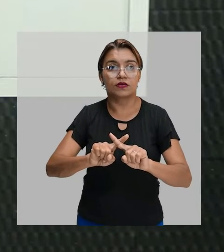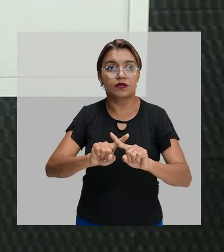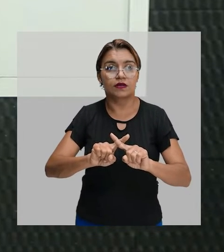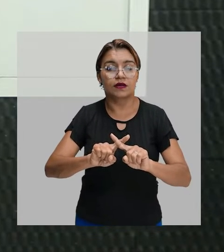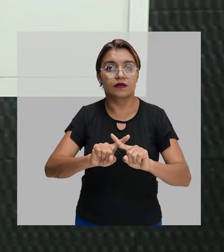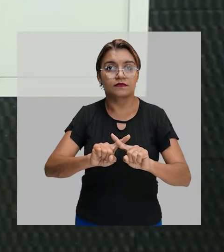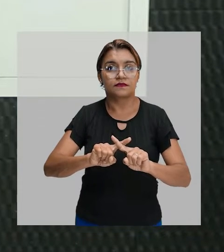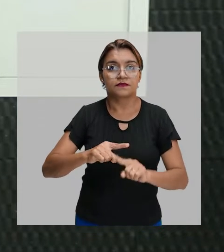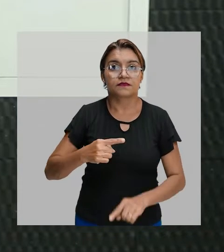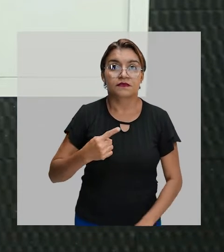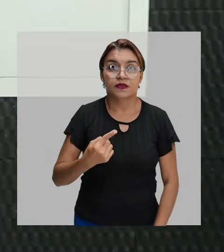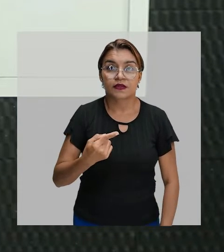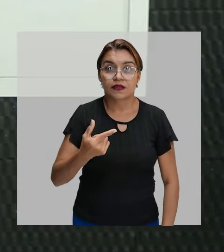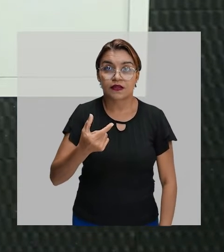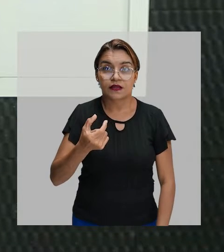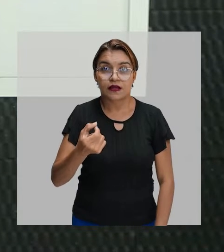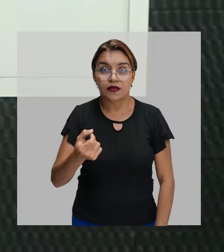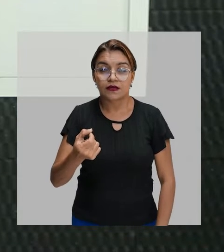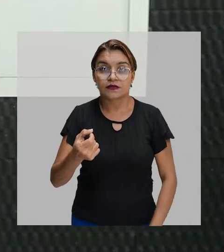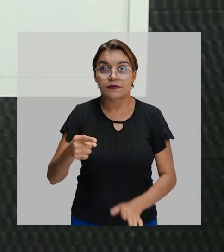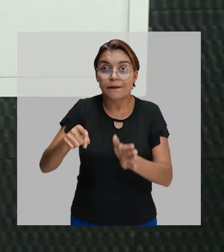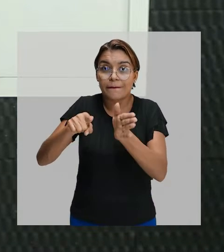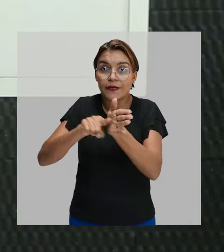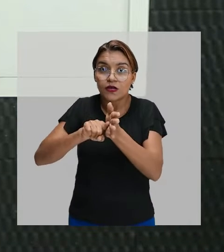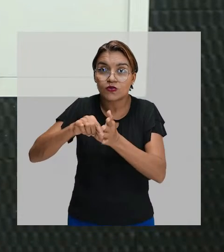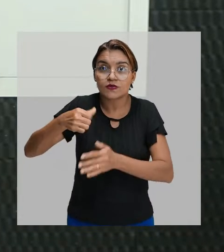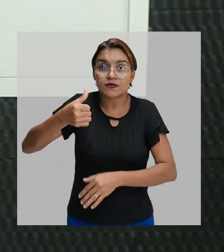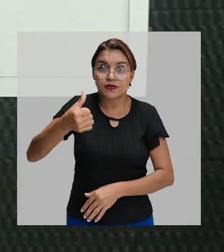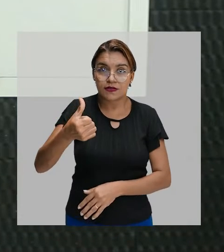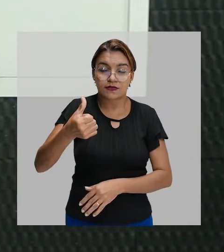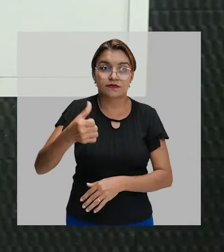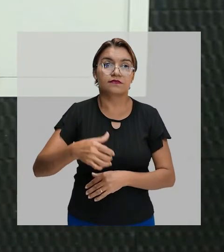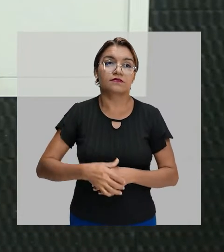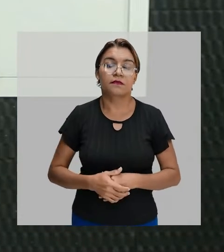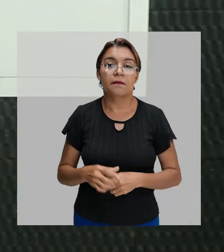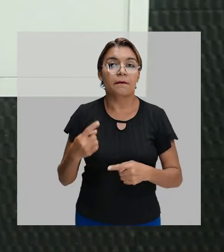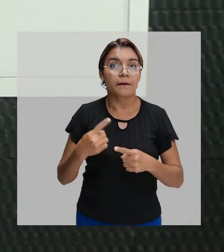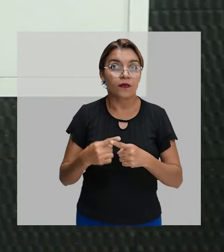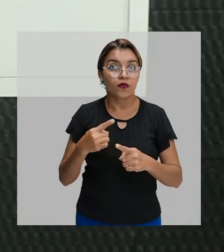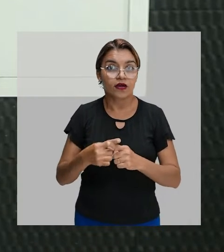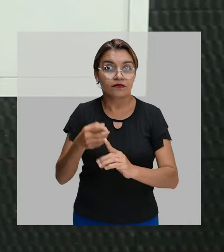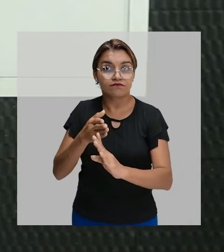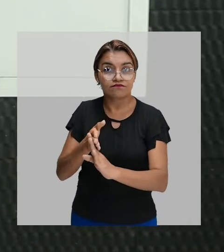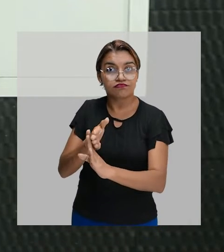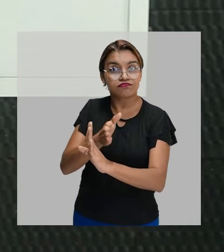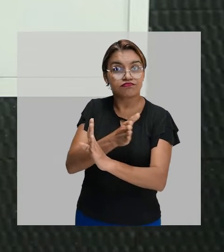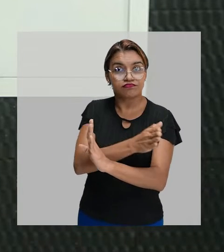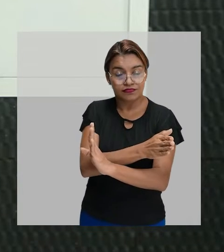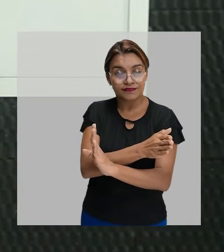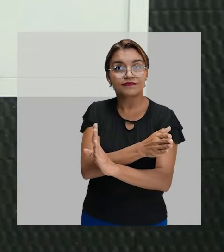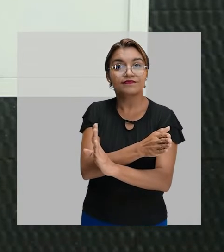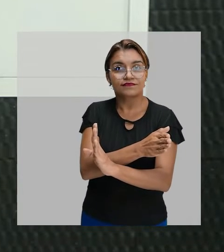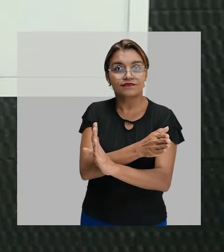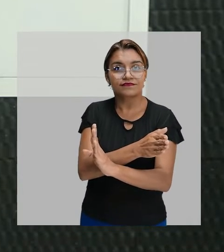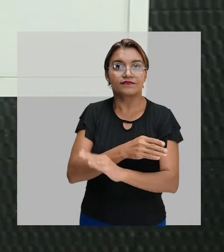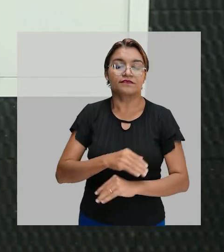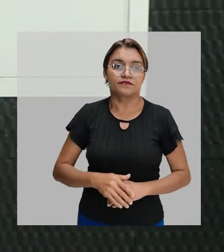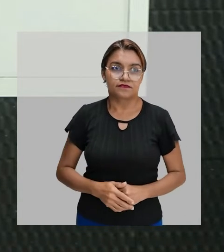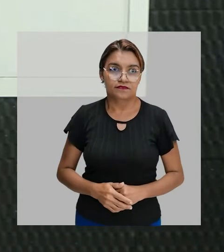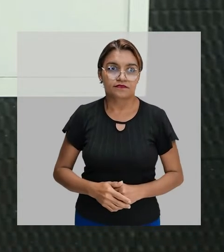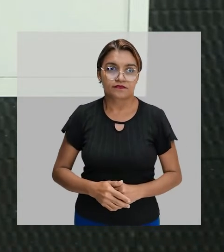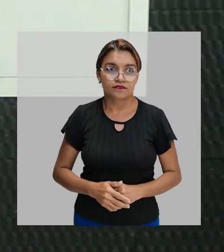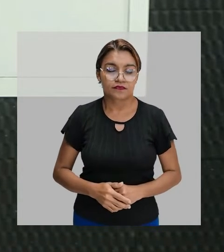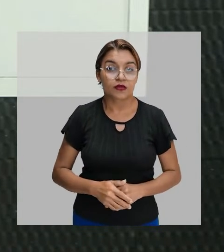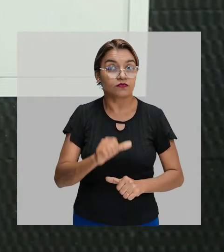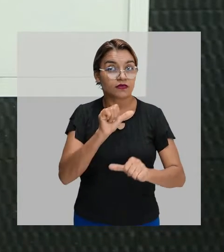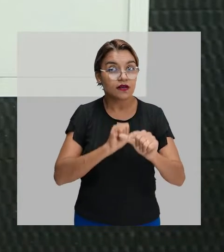por 10 elevado a menos 6 anos E por que você tá dando para a esquerda não tá esquerda